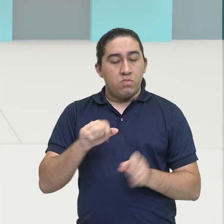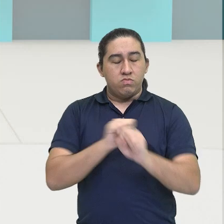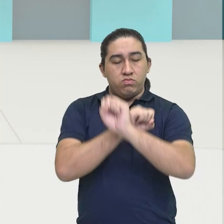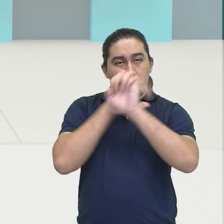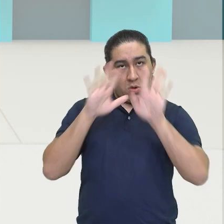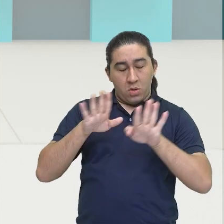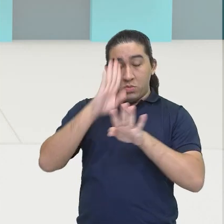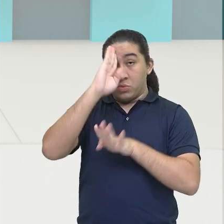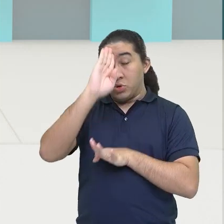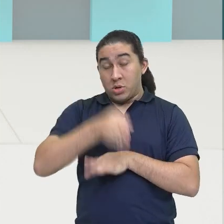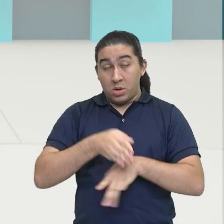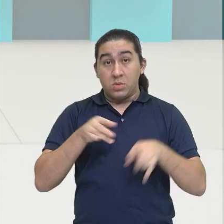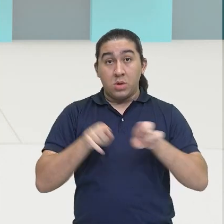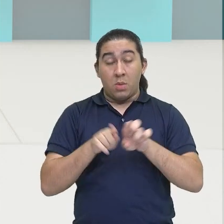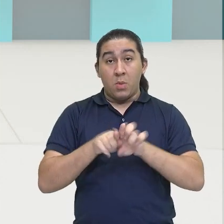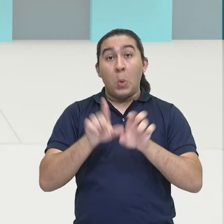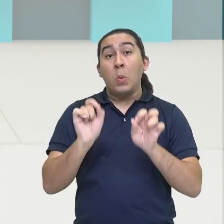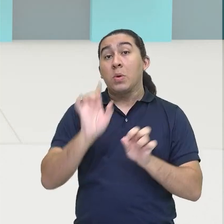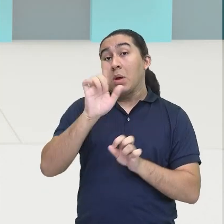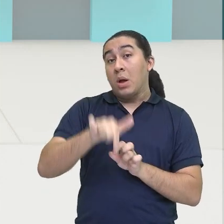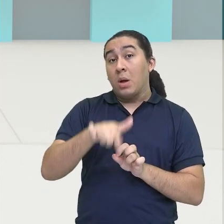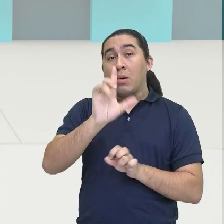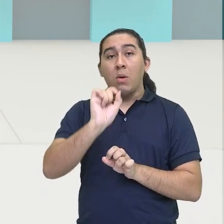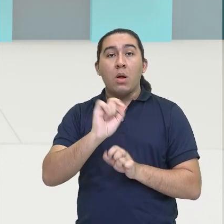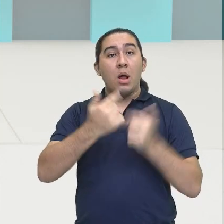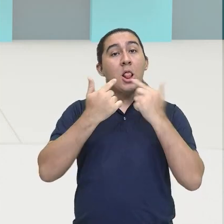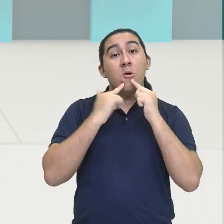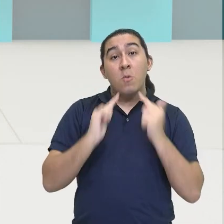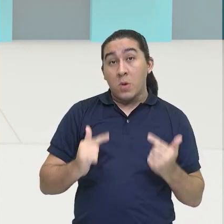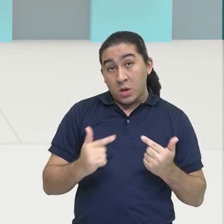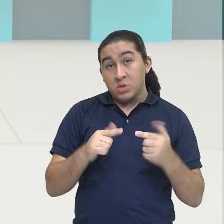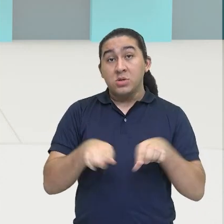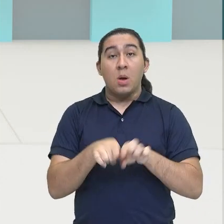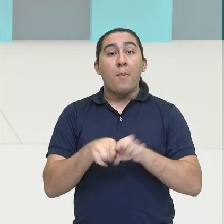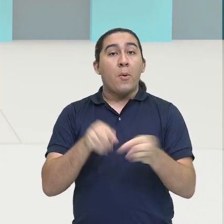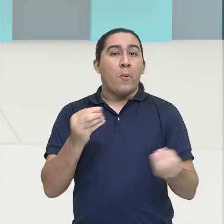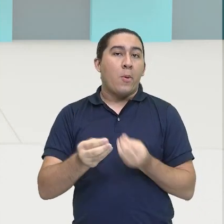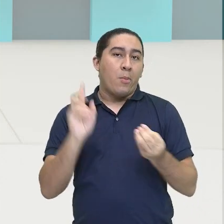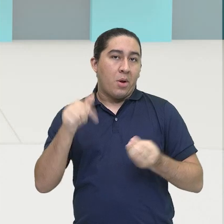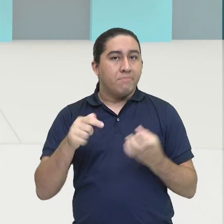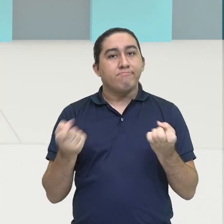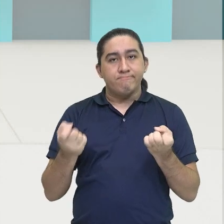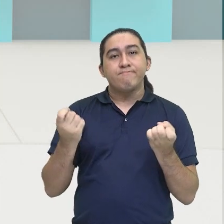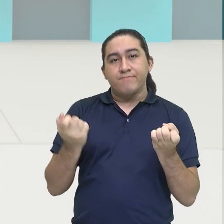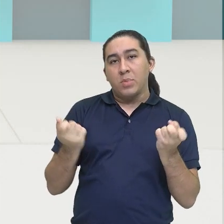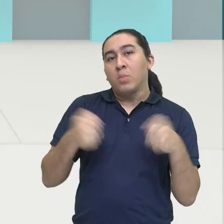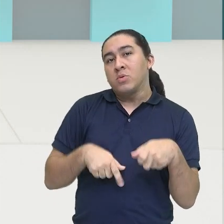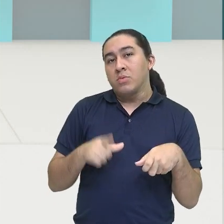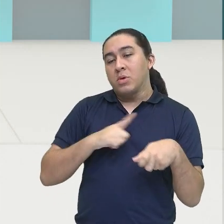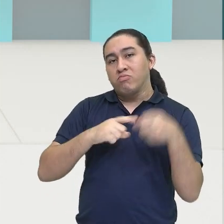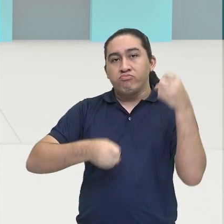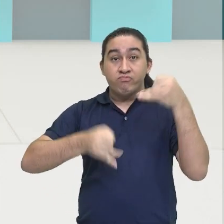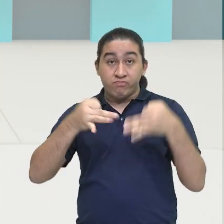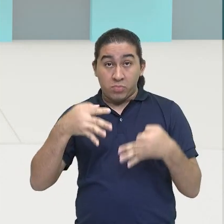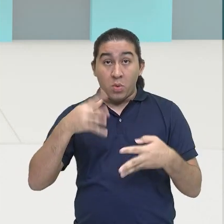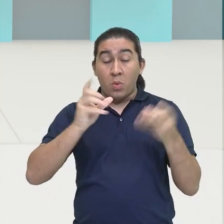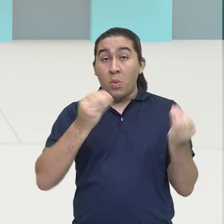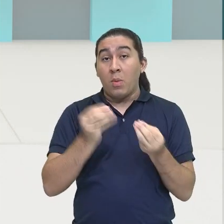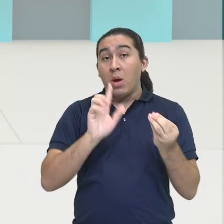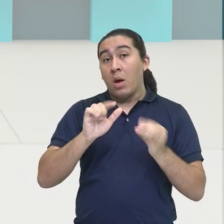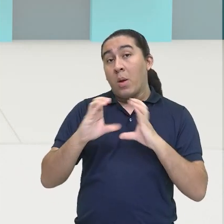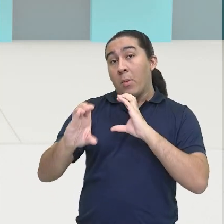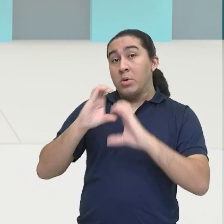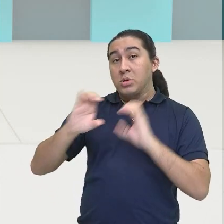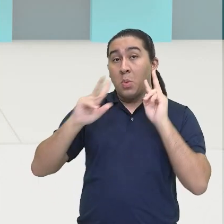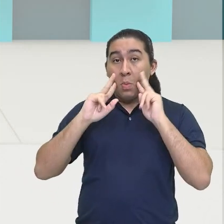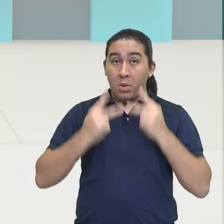e objetiva o que seria a linguagem, como ela se formou especificamente aí para dizer o que é a comunicação